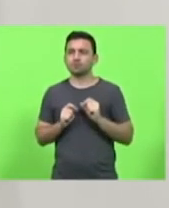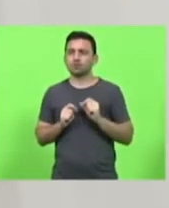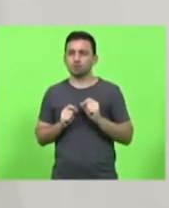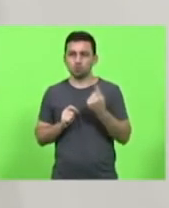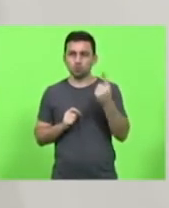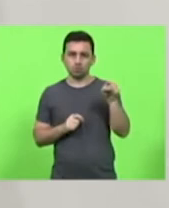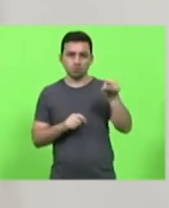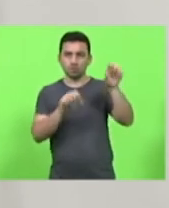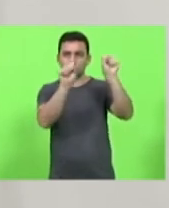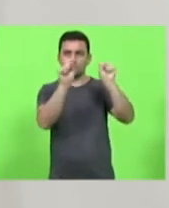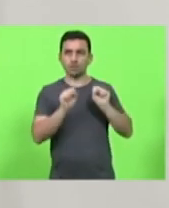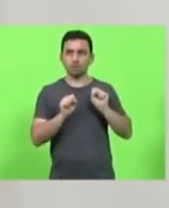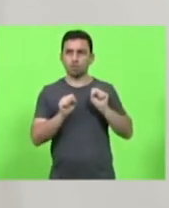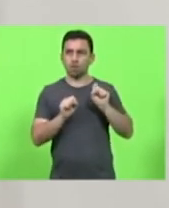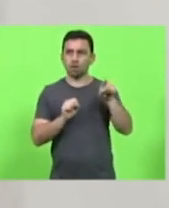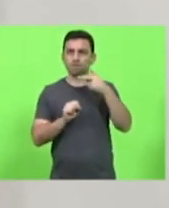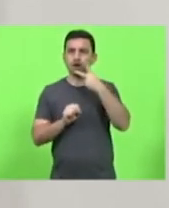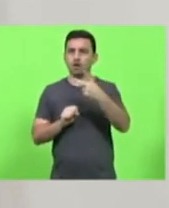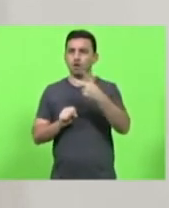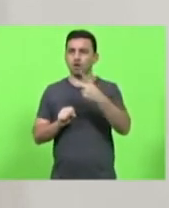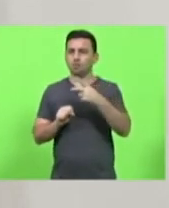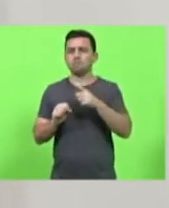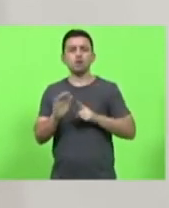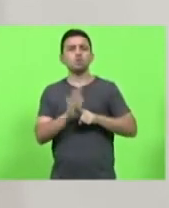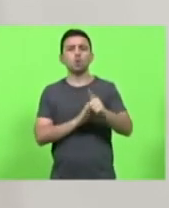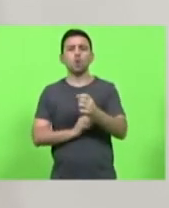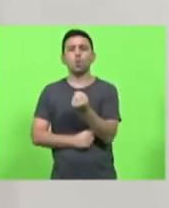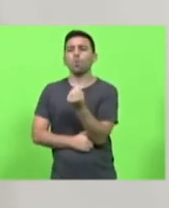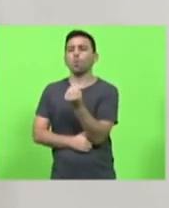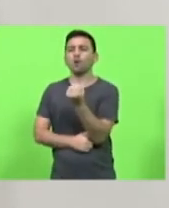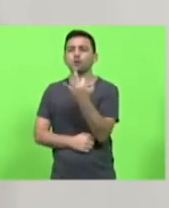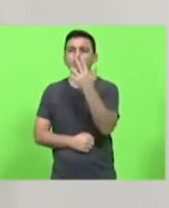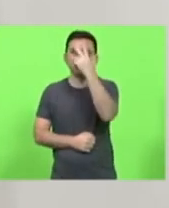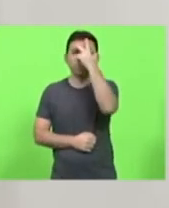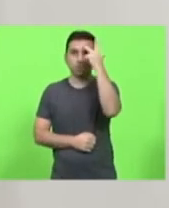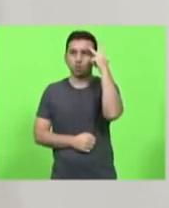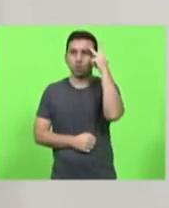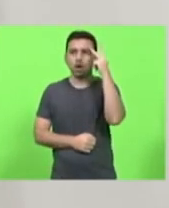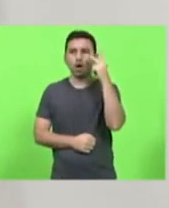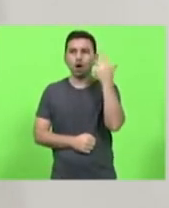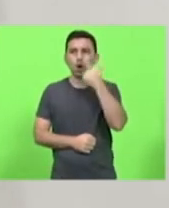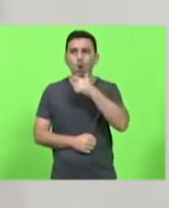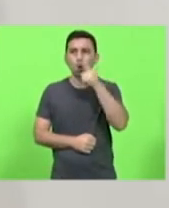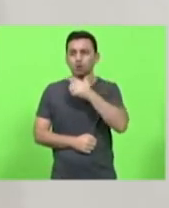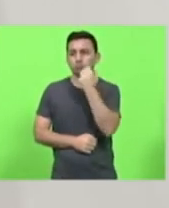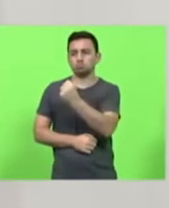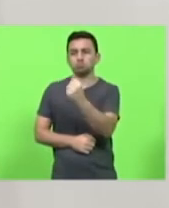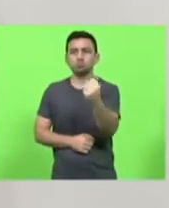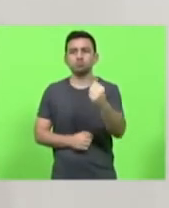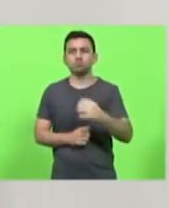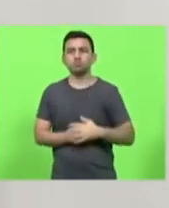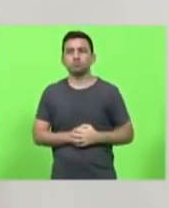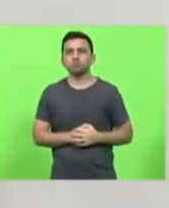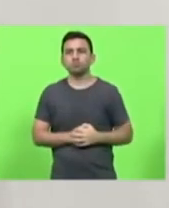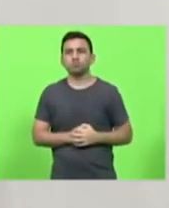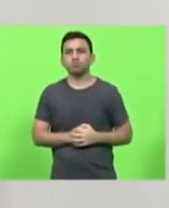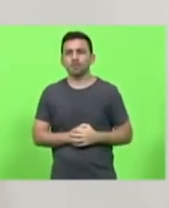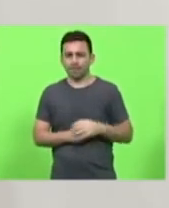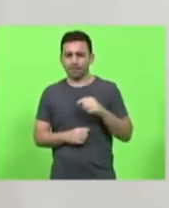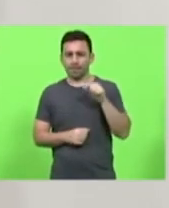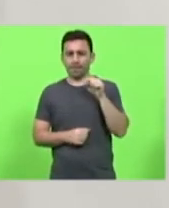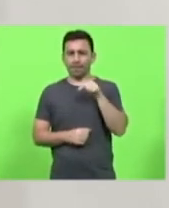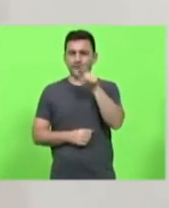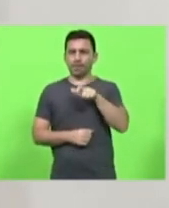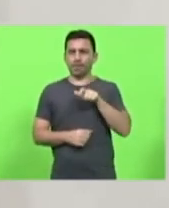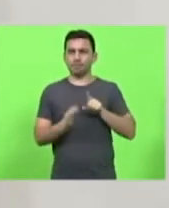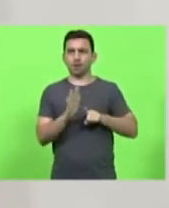lá disse que ele perguntou quantas pessoas ele tinha conseguido atingir. E se ele perguntou